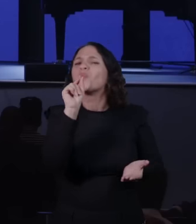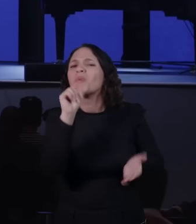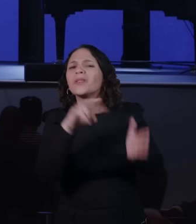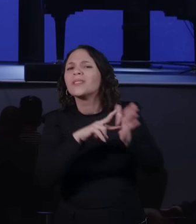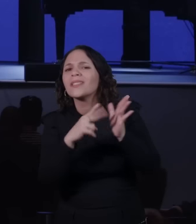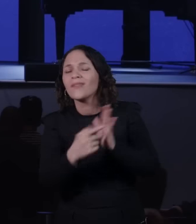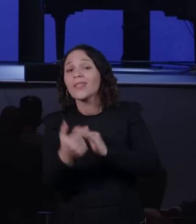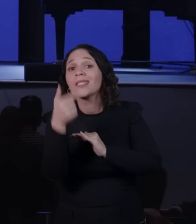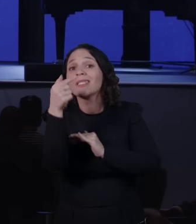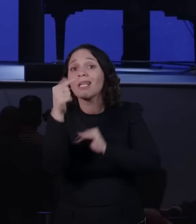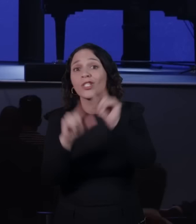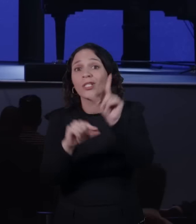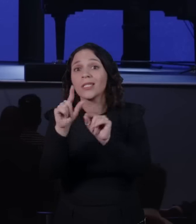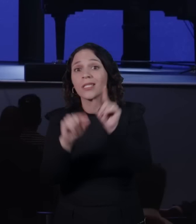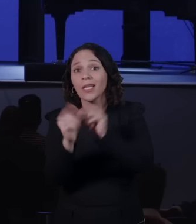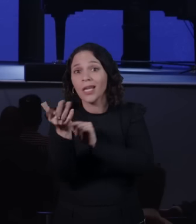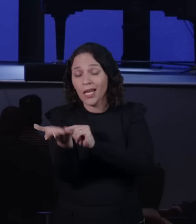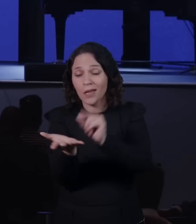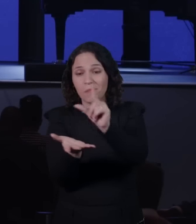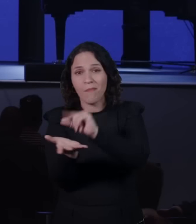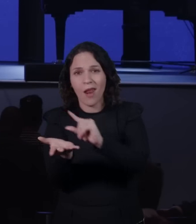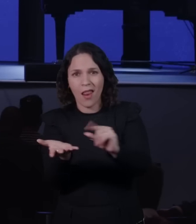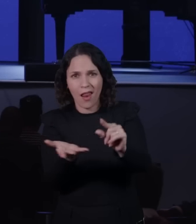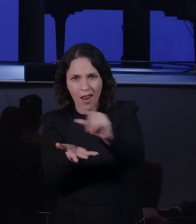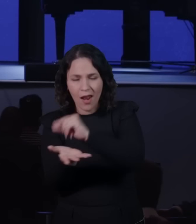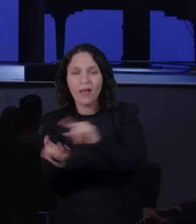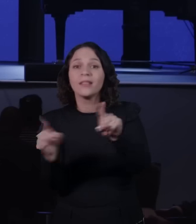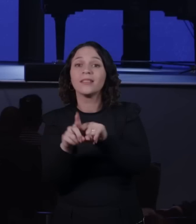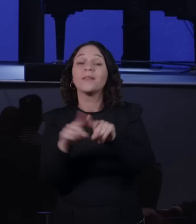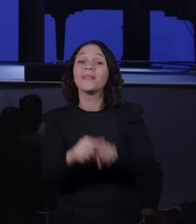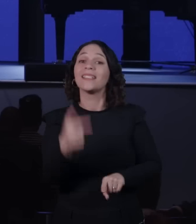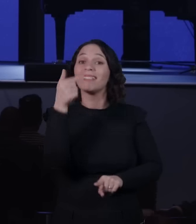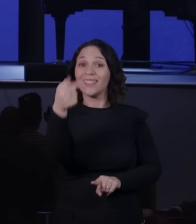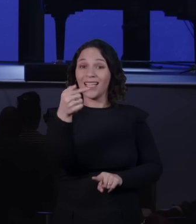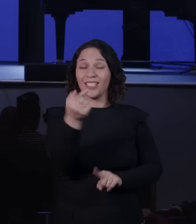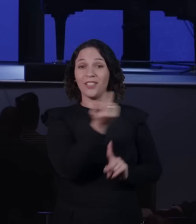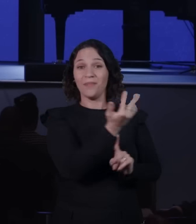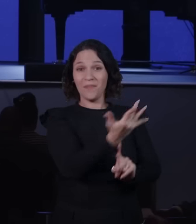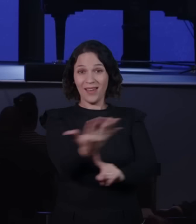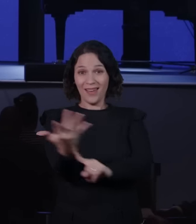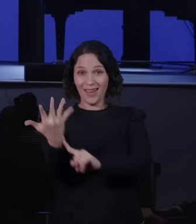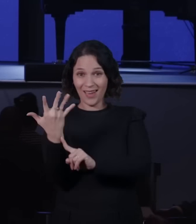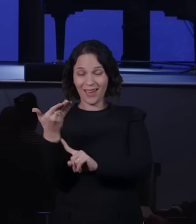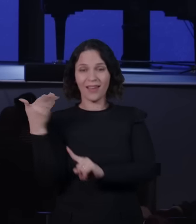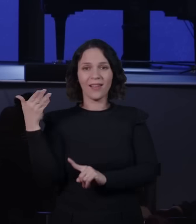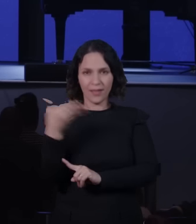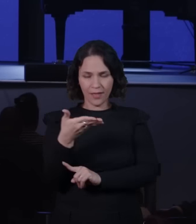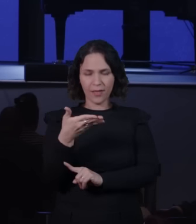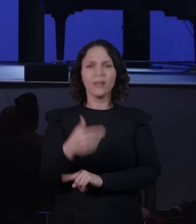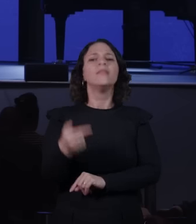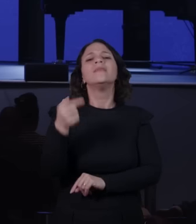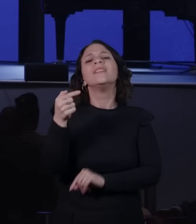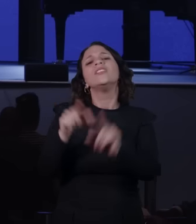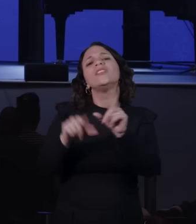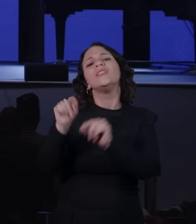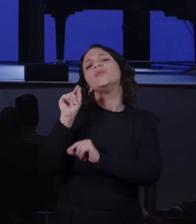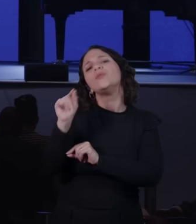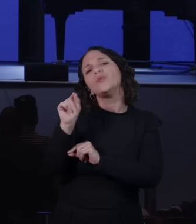7 estrelas que viste na minha mão direita, e aos 7 candeeiros de ouro, as 7 estrelas são